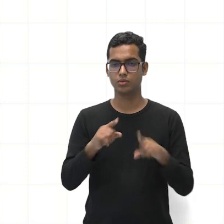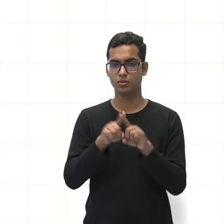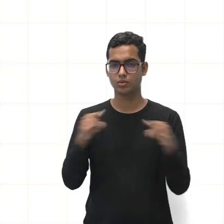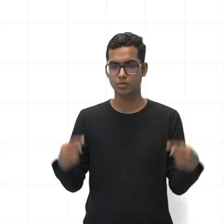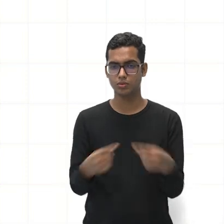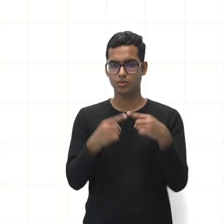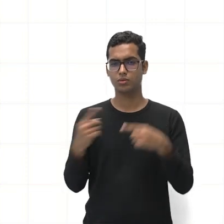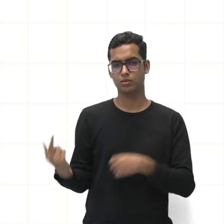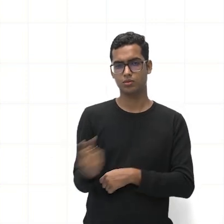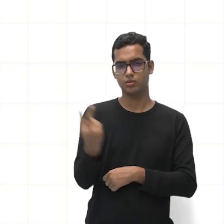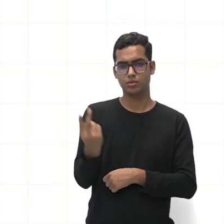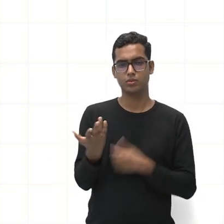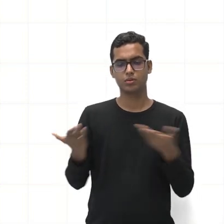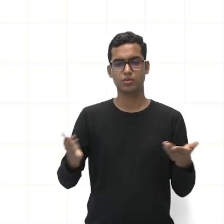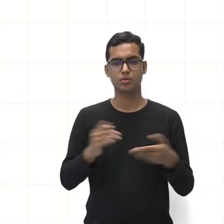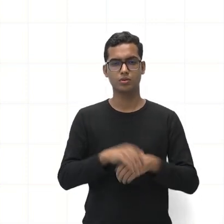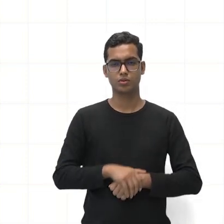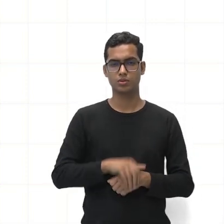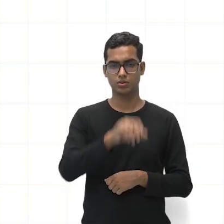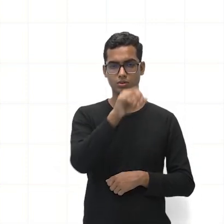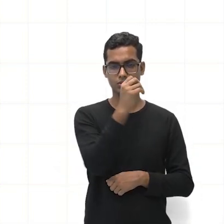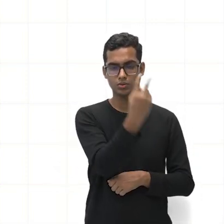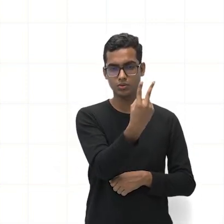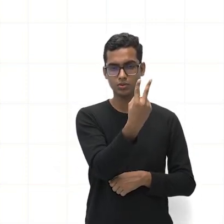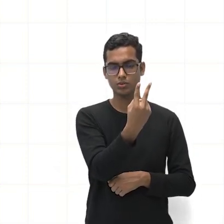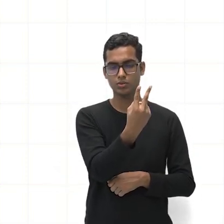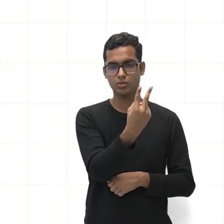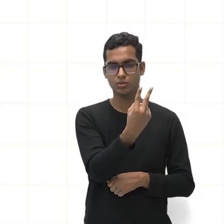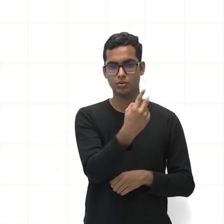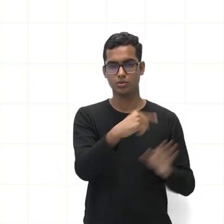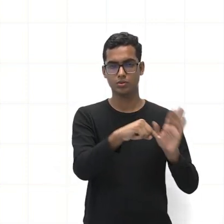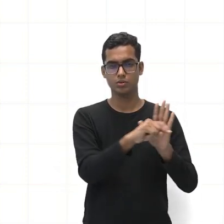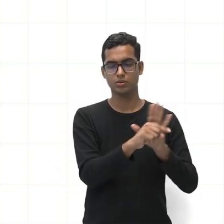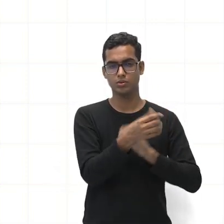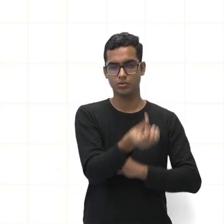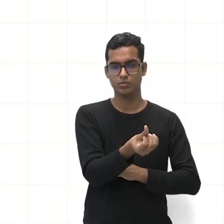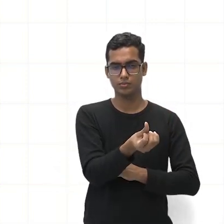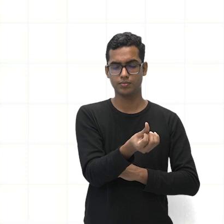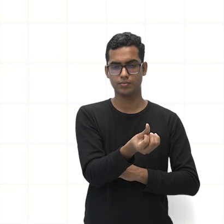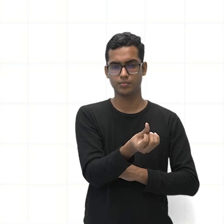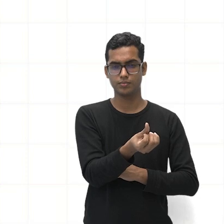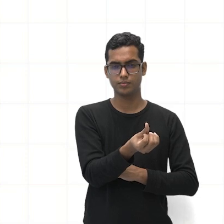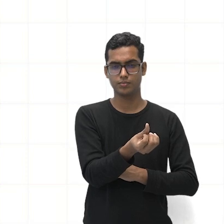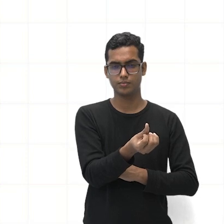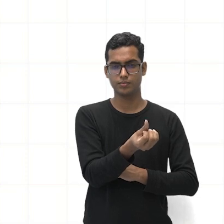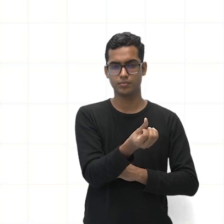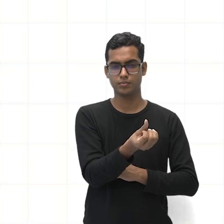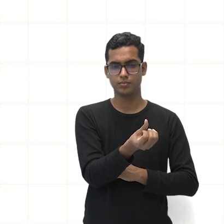cima. Agora nós temos o quê? 15, né? Ficou valendo de 15.